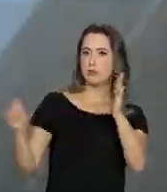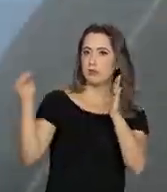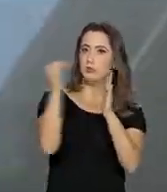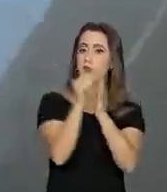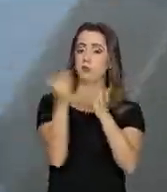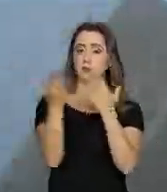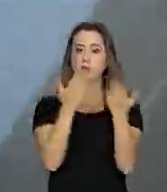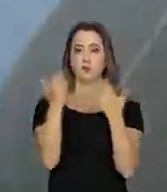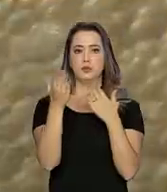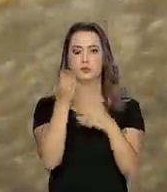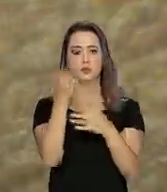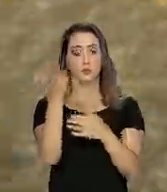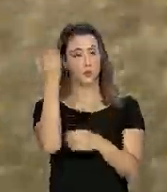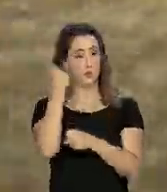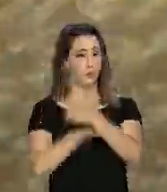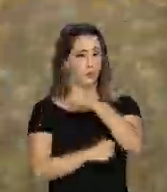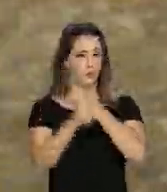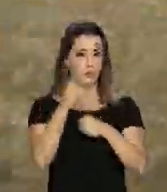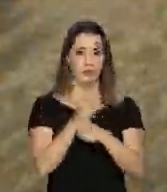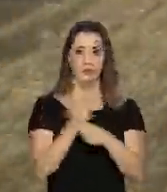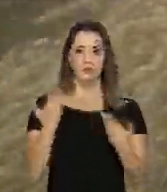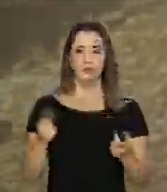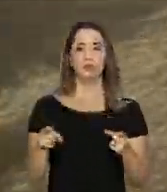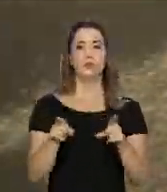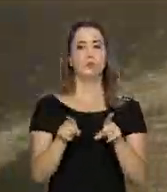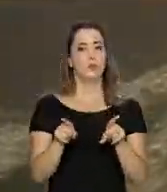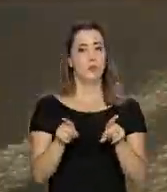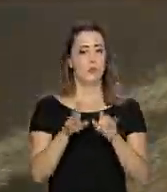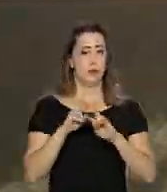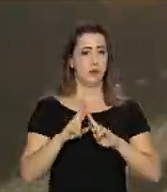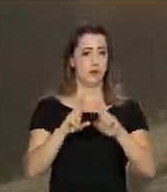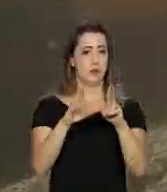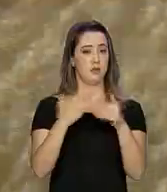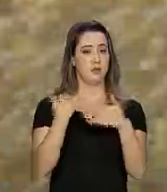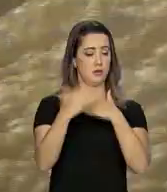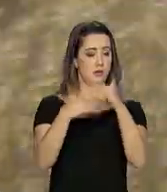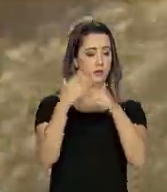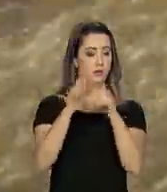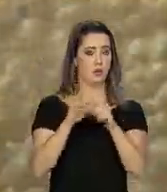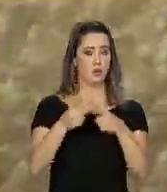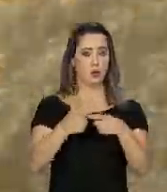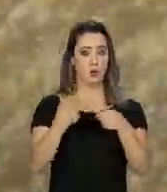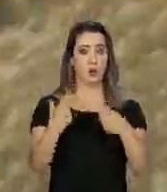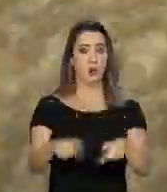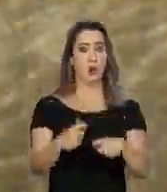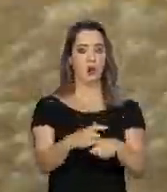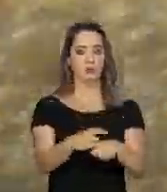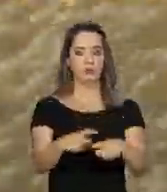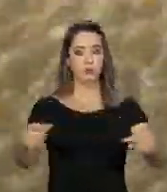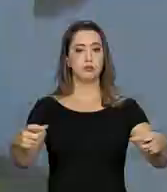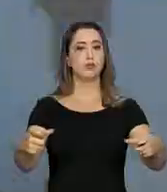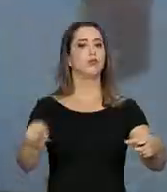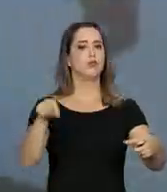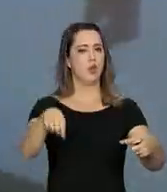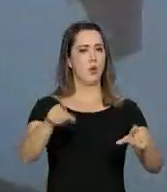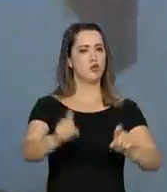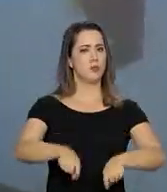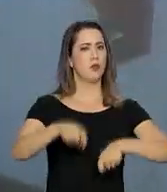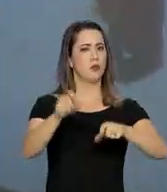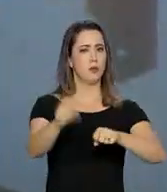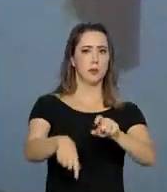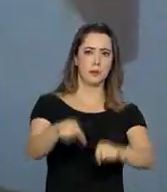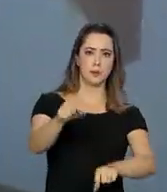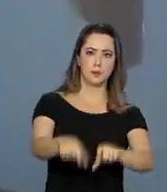passada ainda de acordo com a conab a estimativa é de aumento na área plantada que deve chegar a 61 milhões